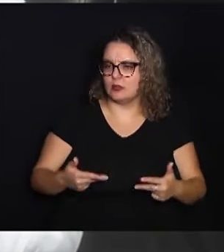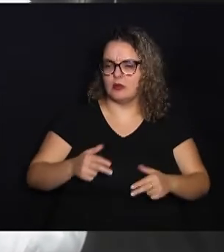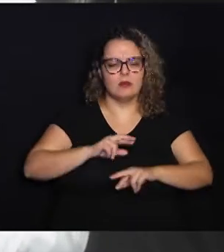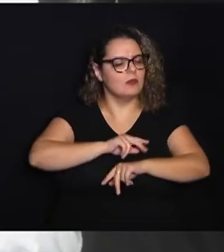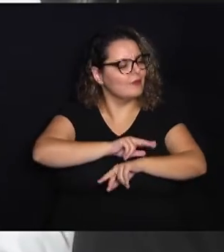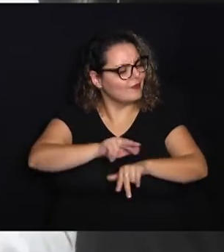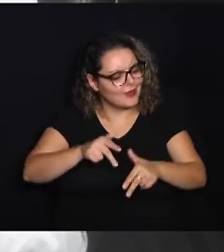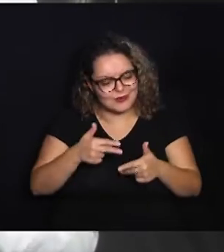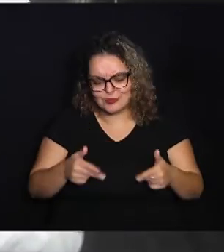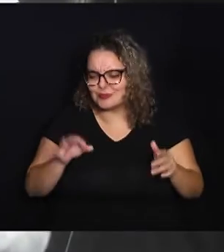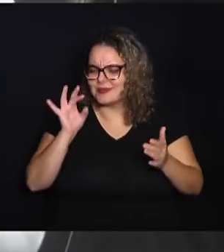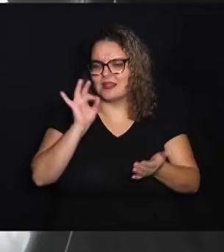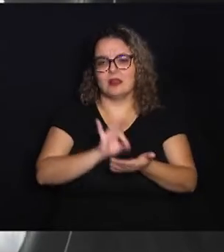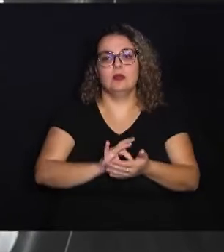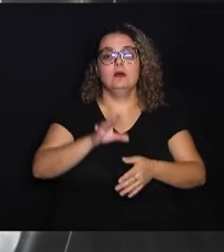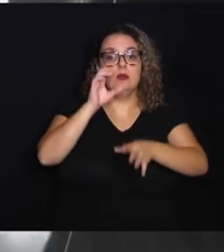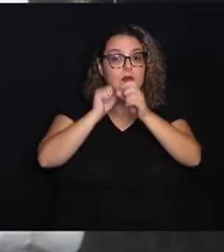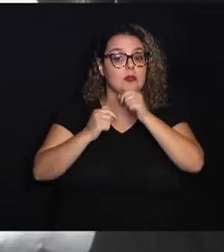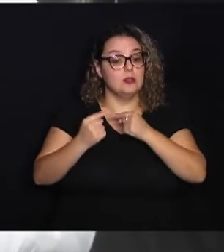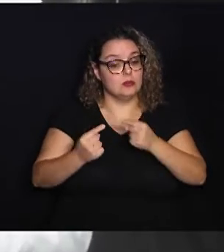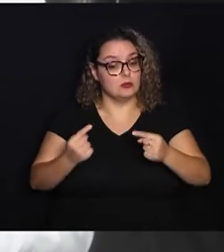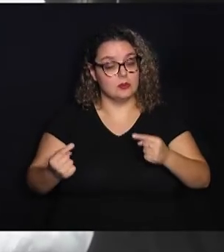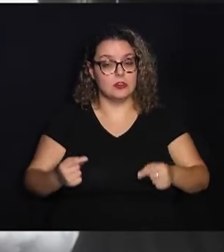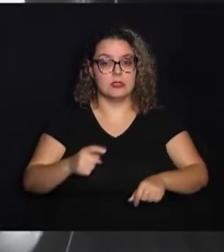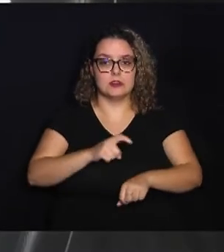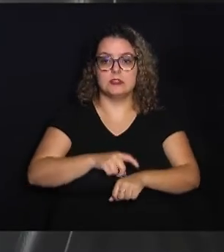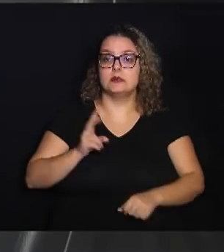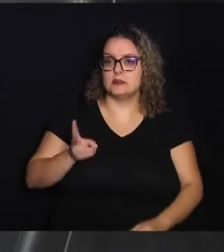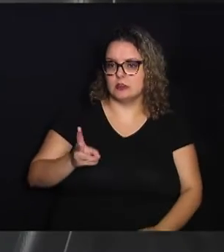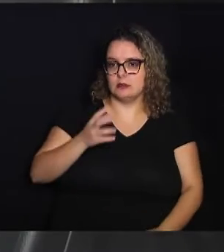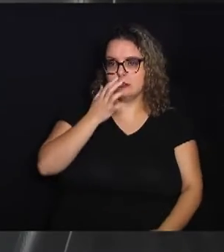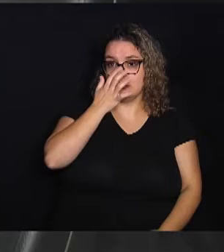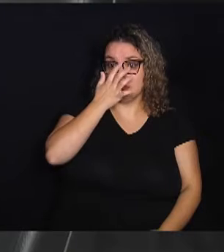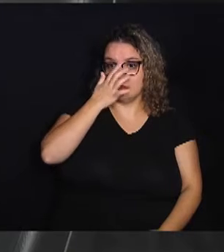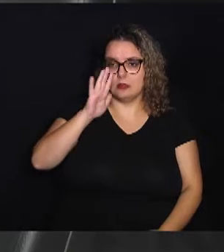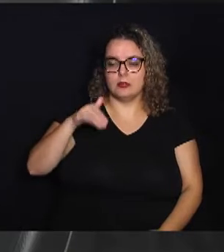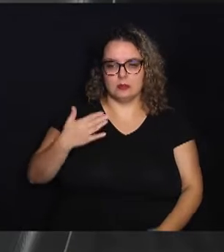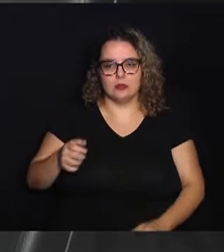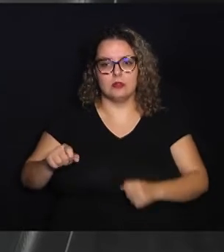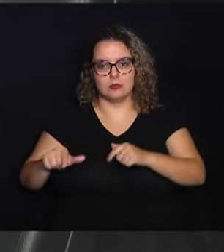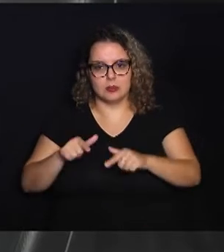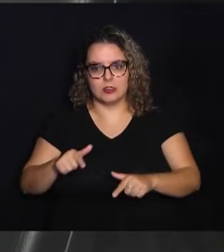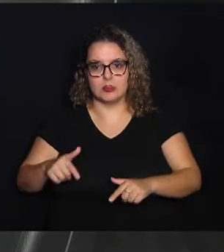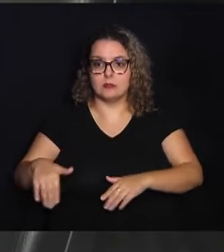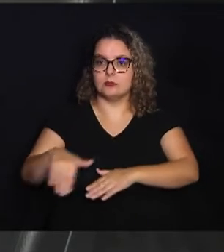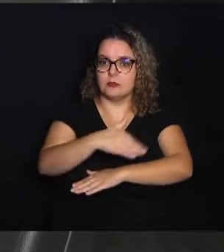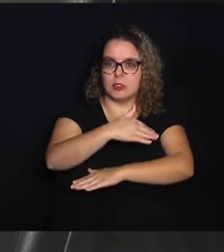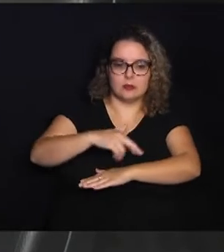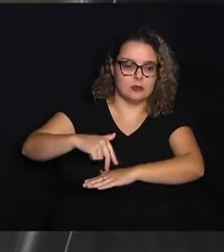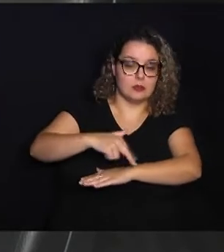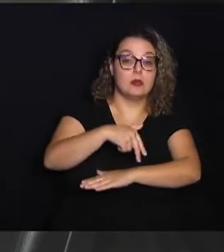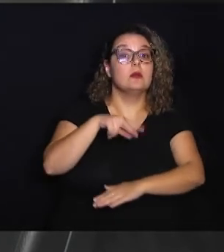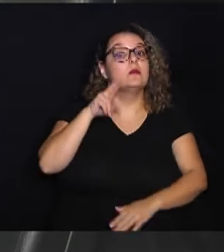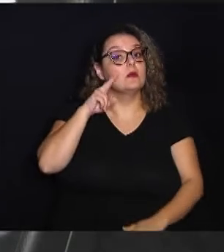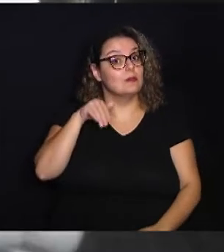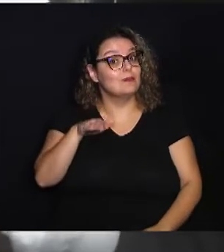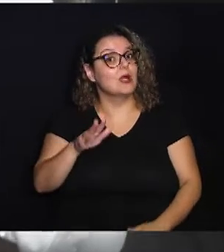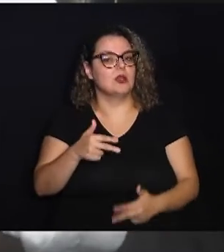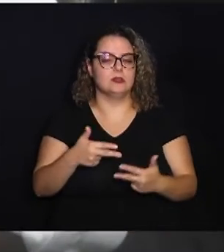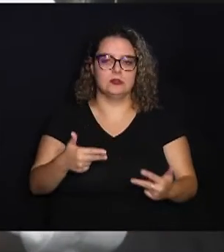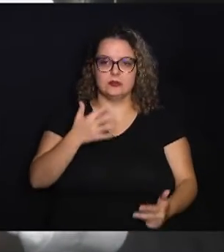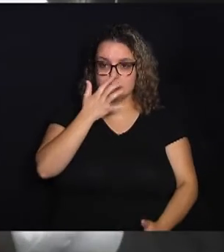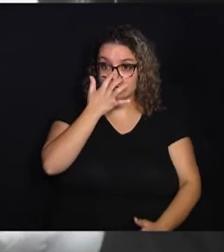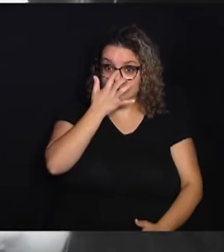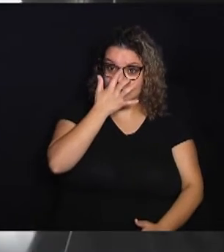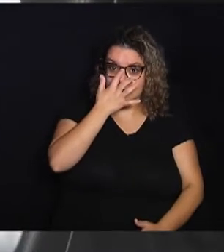coisa, né? E vocês vão aprender a cada dia, a cada momento. E quando vocês se formarem e estiverem na rua, vocês vão ver mais coisas ainda. Então,